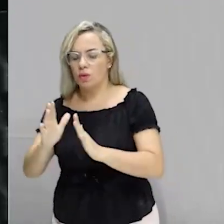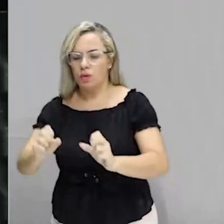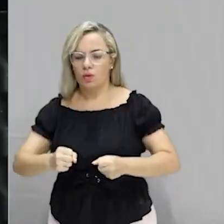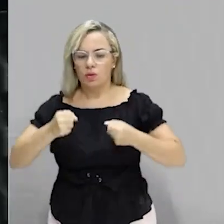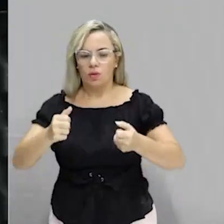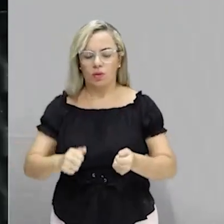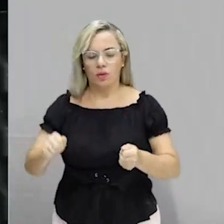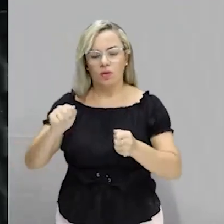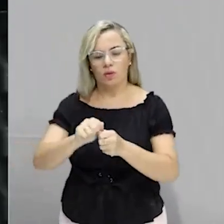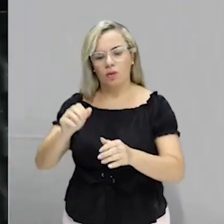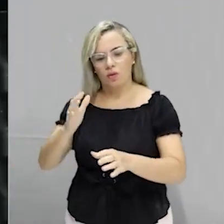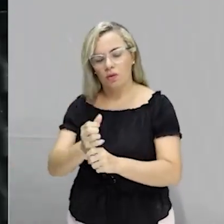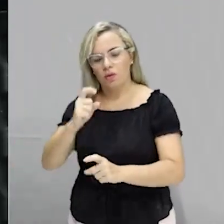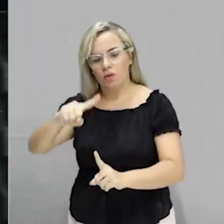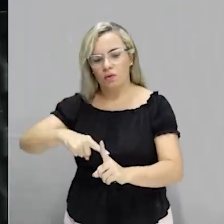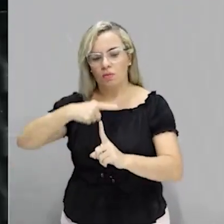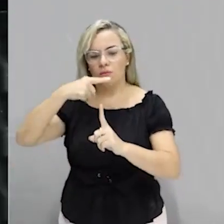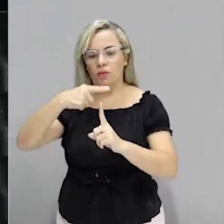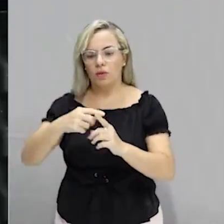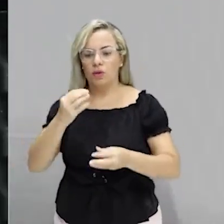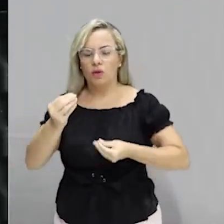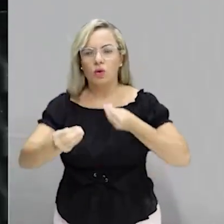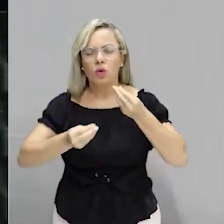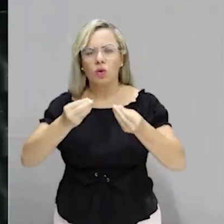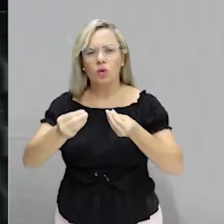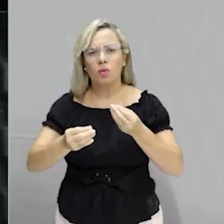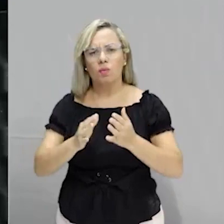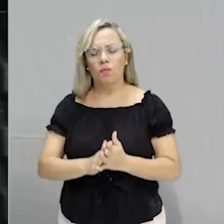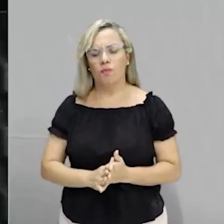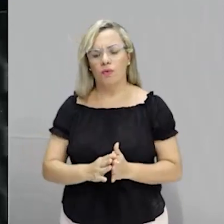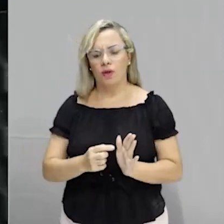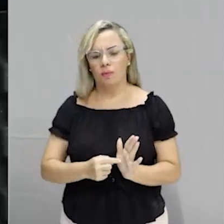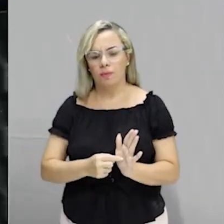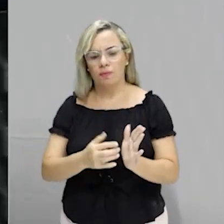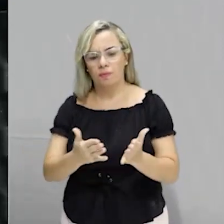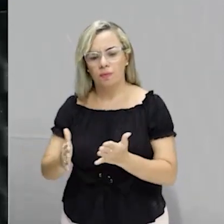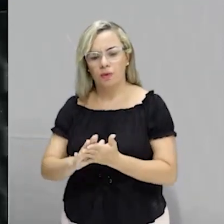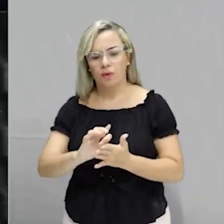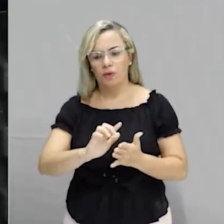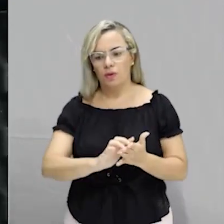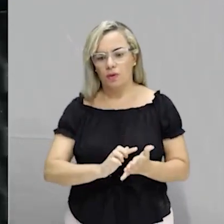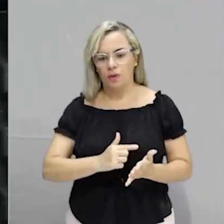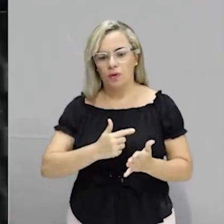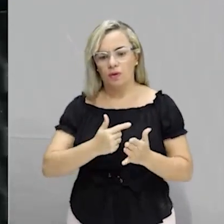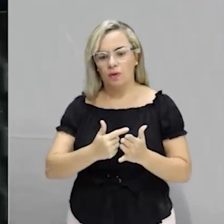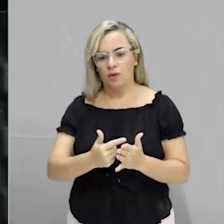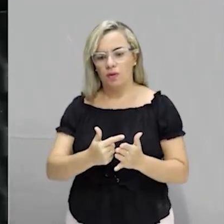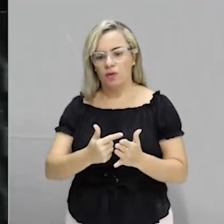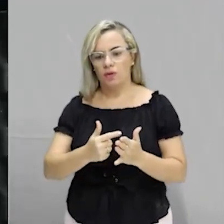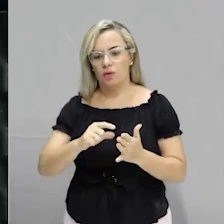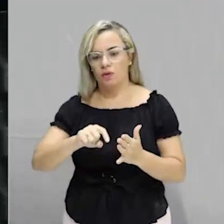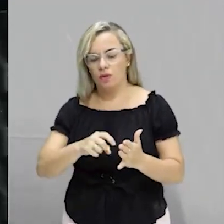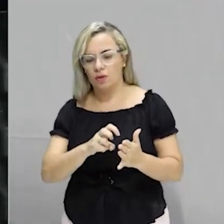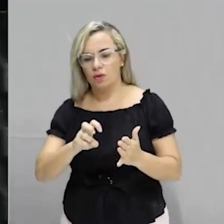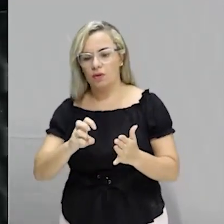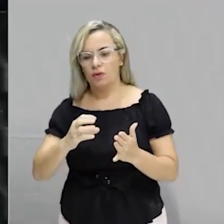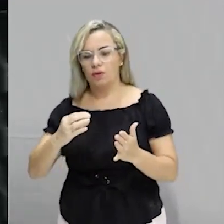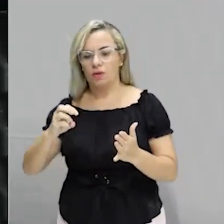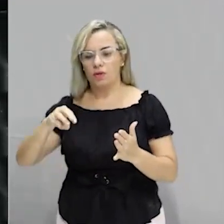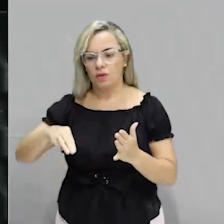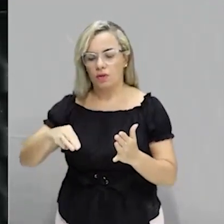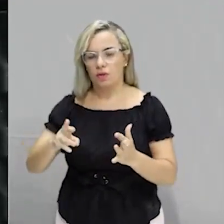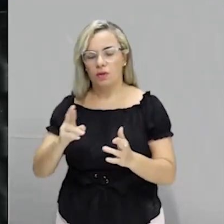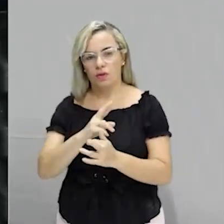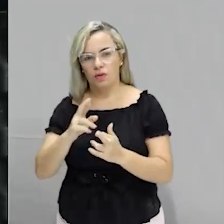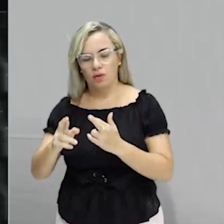né, essas somas, tá bom? E como é que vai ficar isso? Ora, 2,5 centímetros correspondem em milímetros